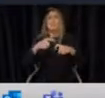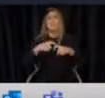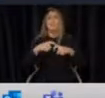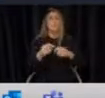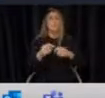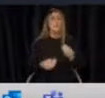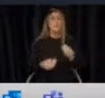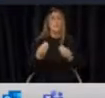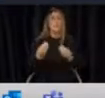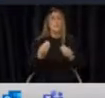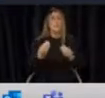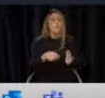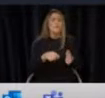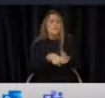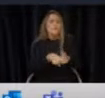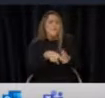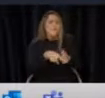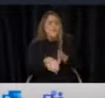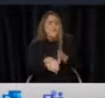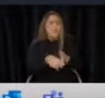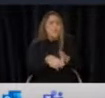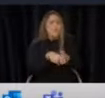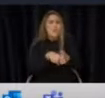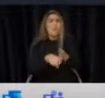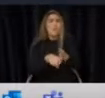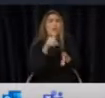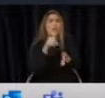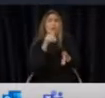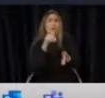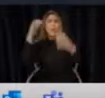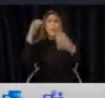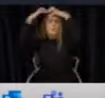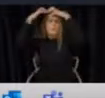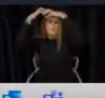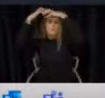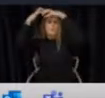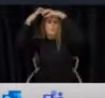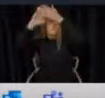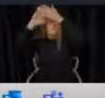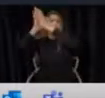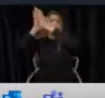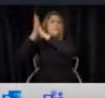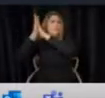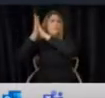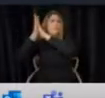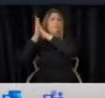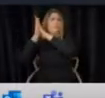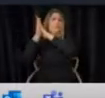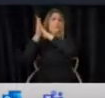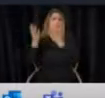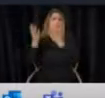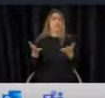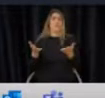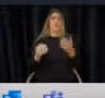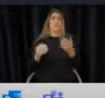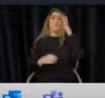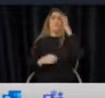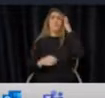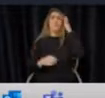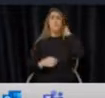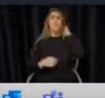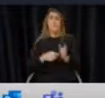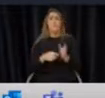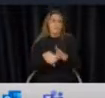encefálica. Então, isso que a gente fala que foi um marco, porque tudo isso aconteceu no ano de 1997. Além